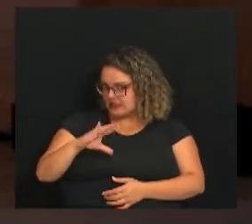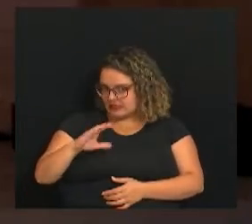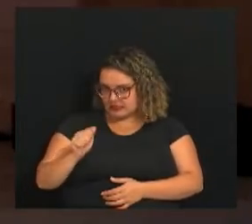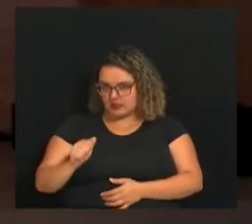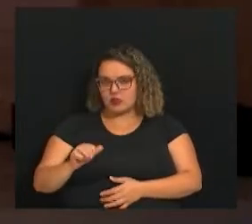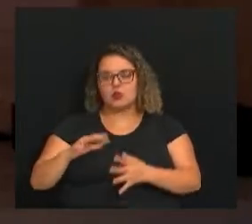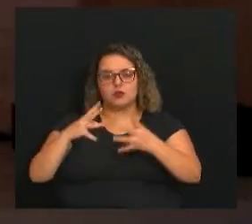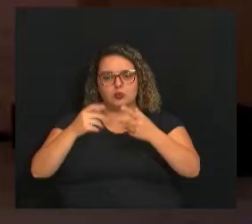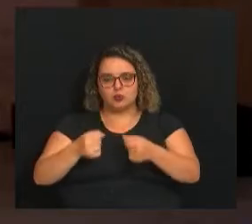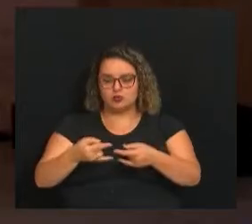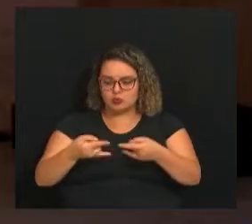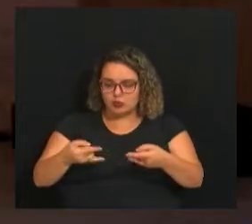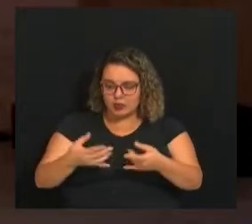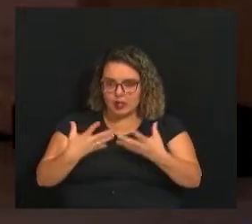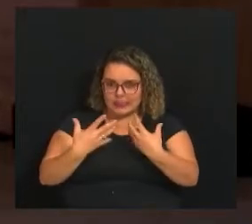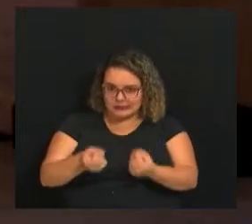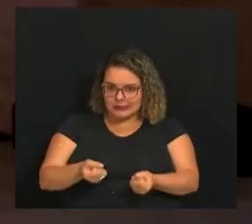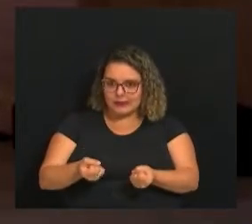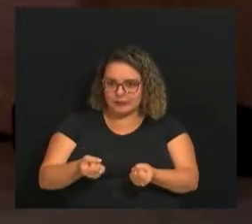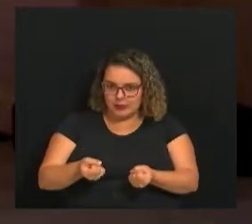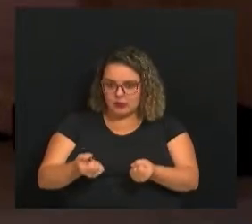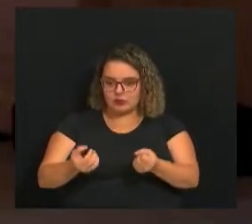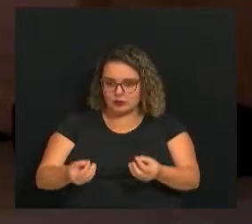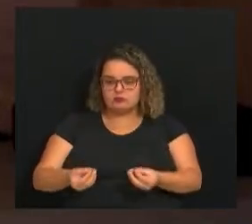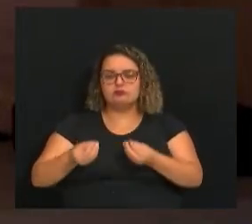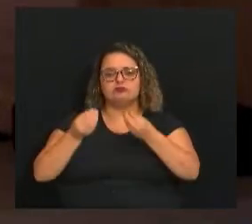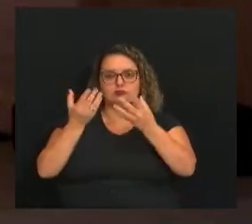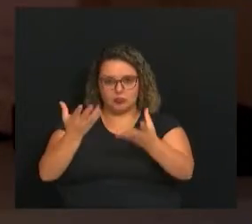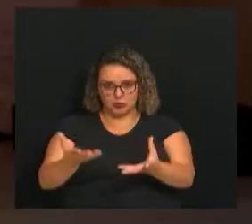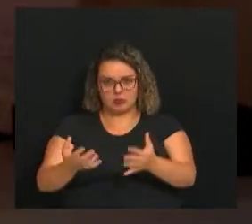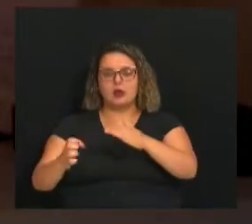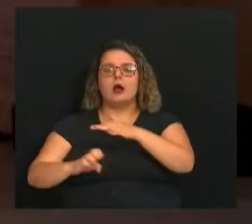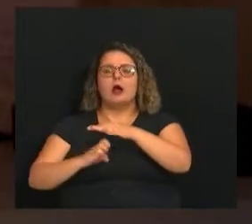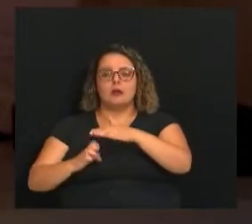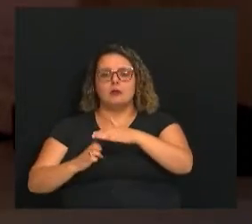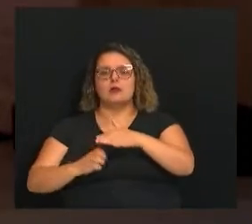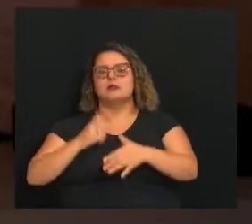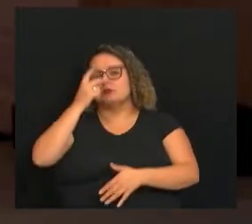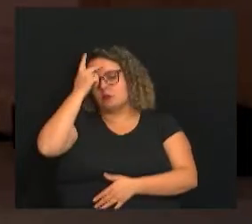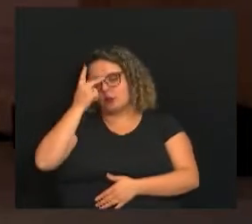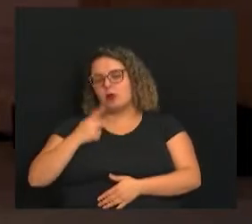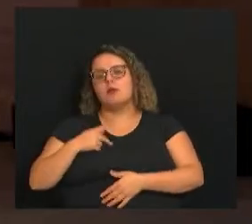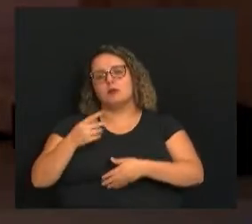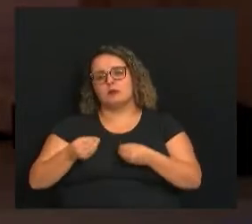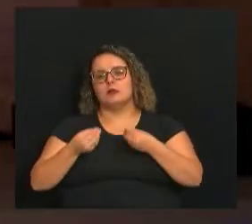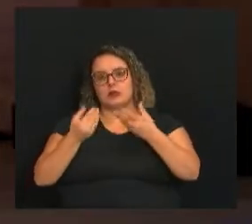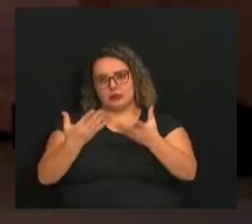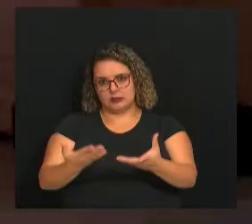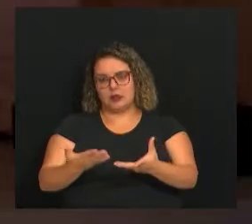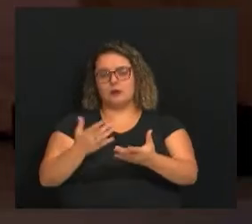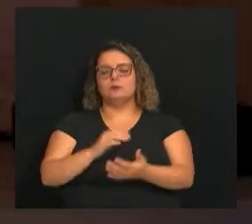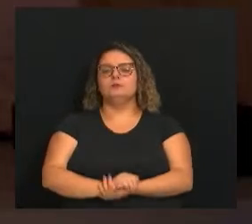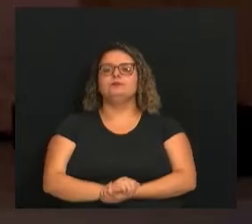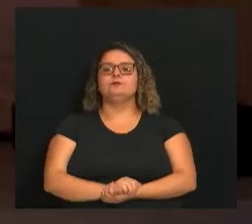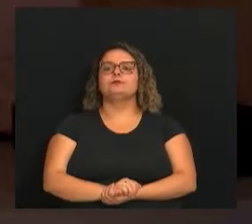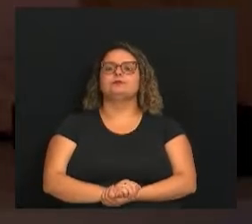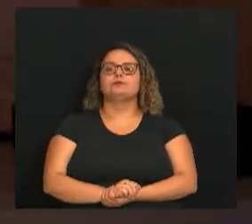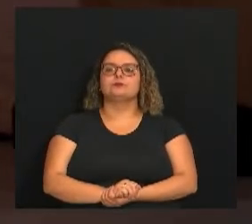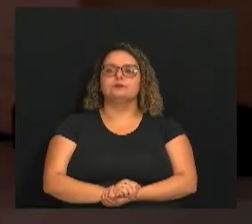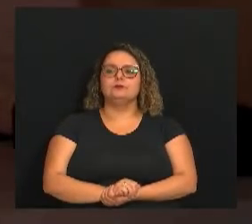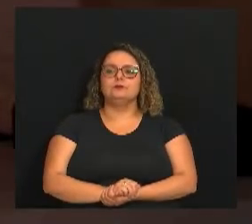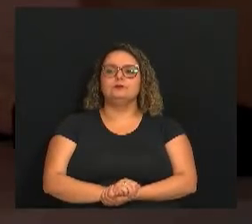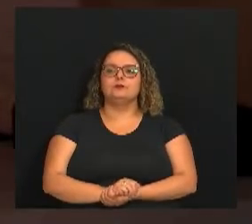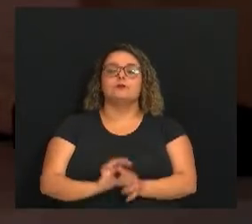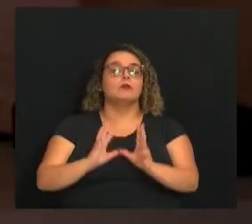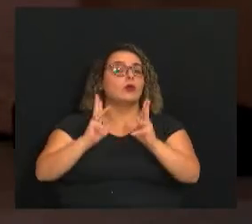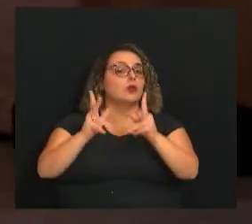durante o ano, né? E no caso de empregado, a própria empresa vai encaminhar para você o informe de rendimentos. Então, todas